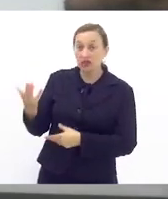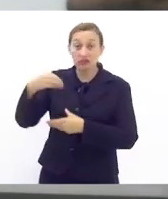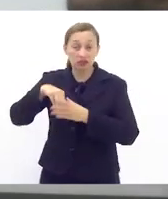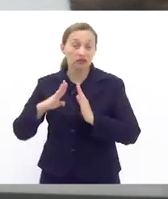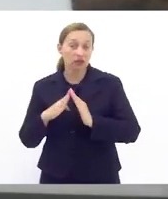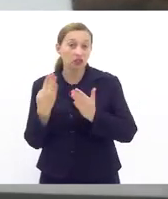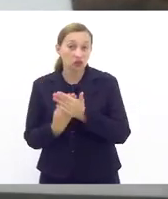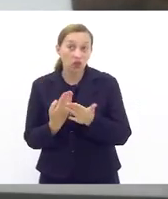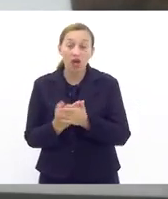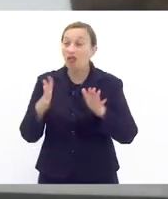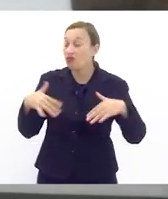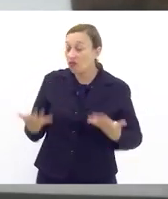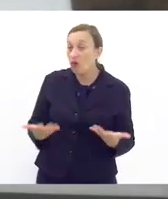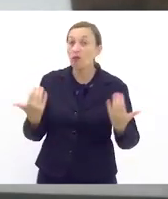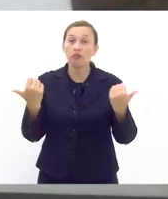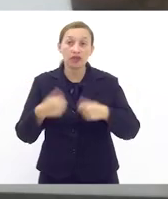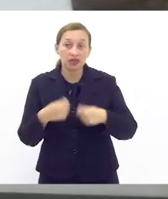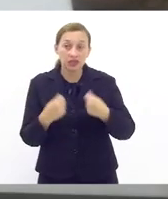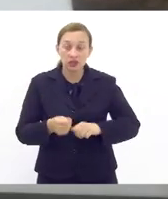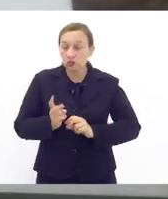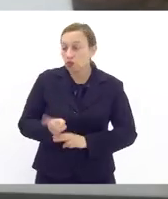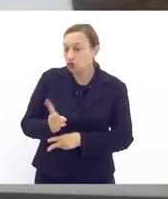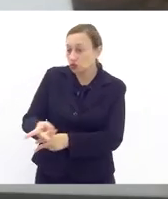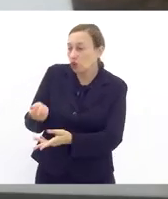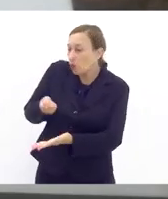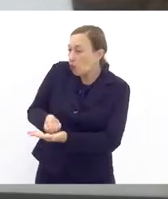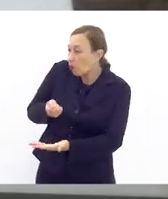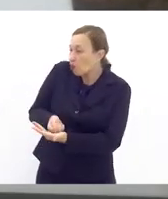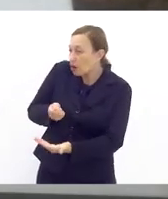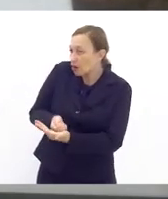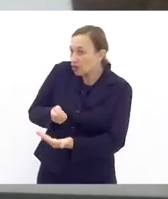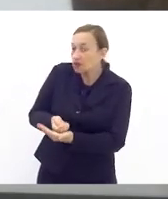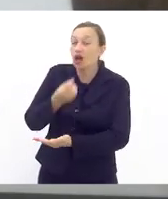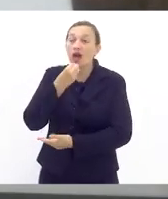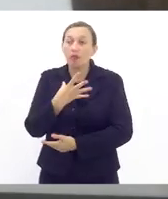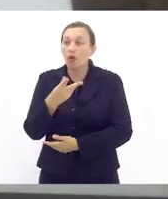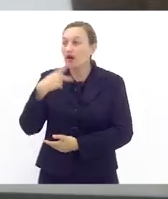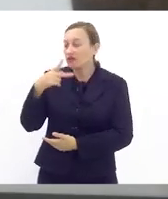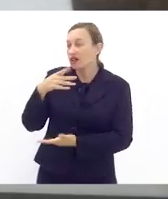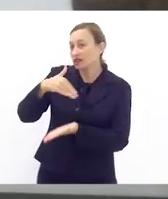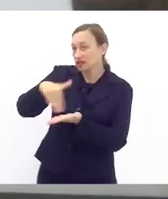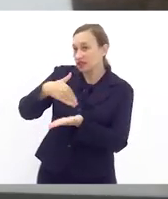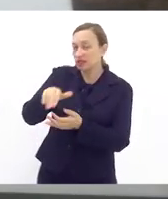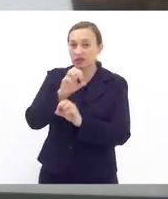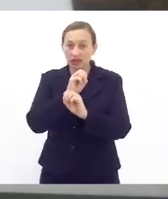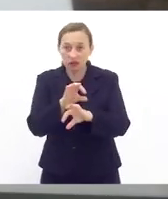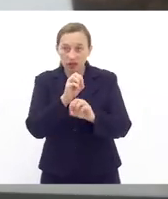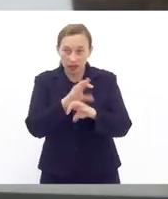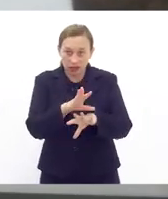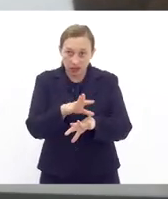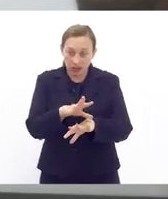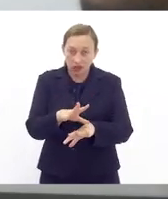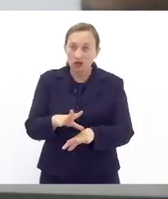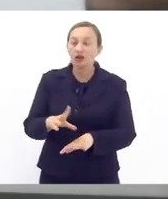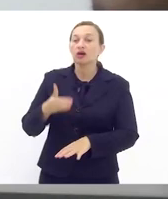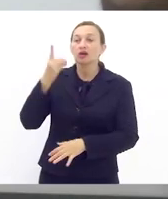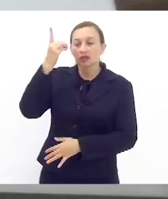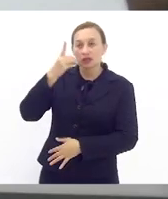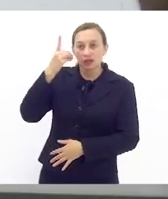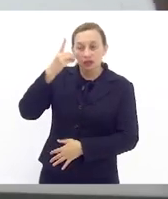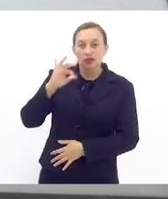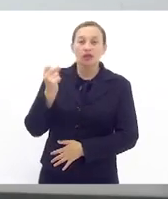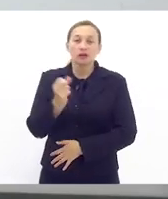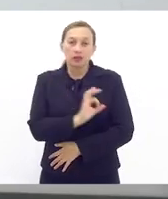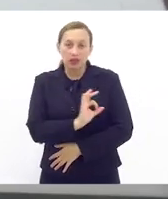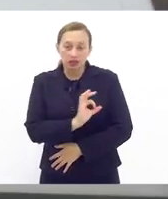entendeu então a gente precisa continuar cobrando e muito bom a fala da secretaria de educação contra como nova deputada Marta